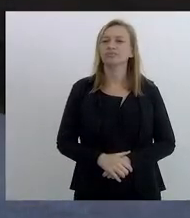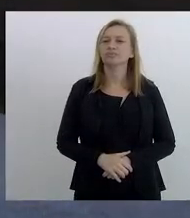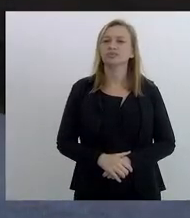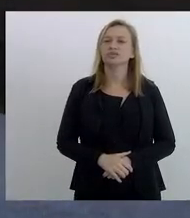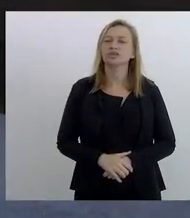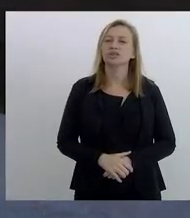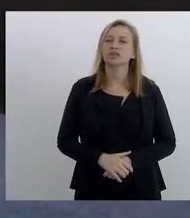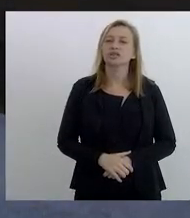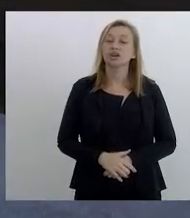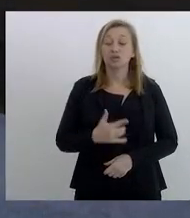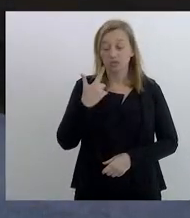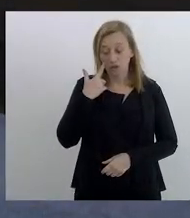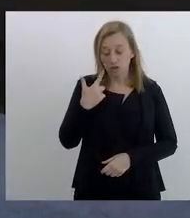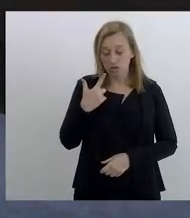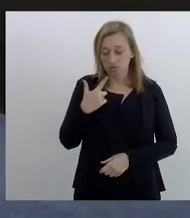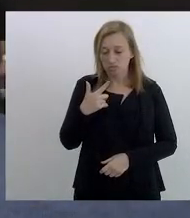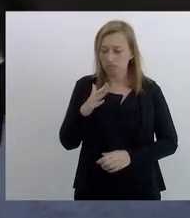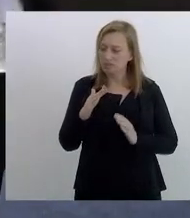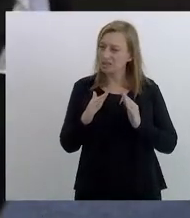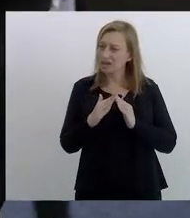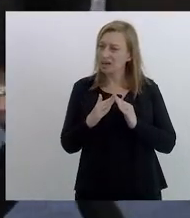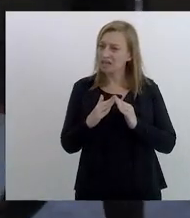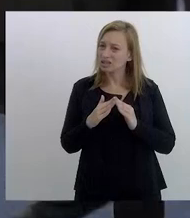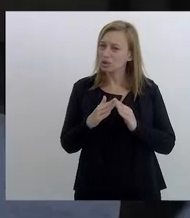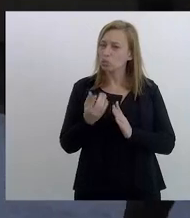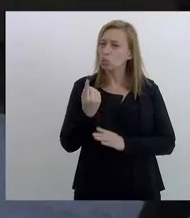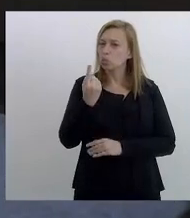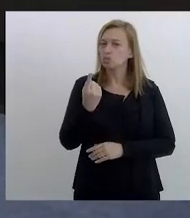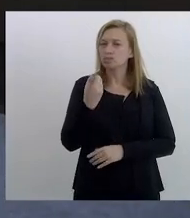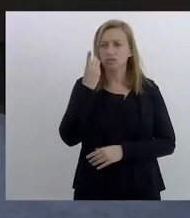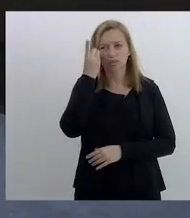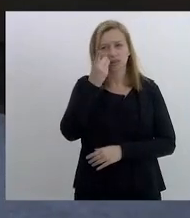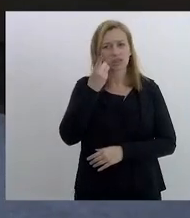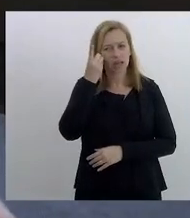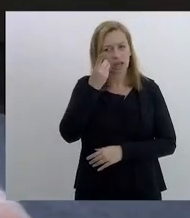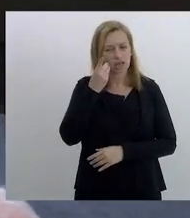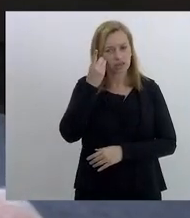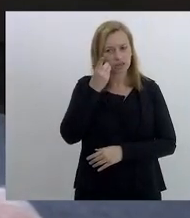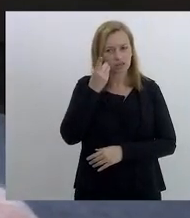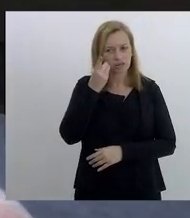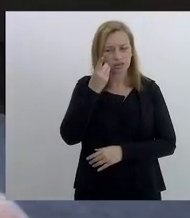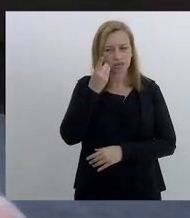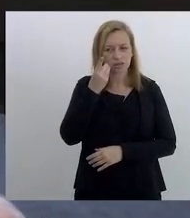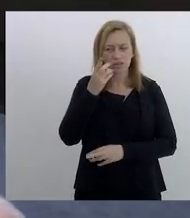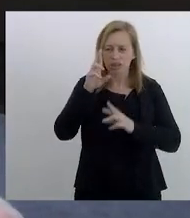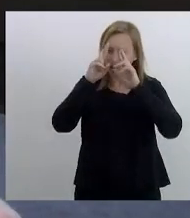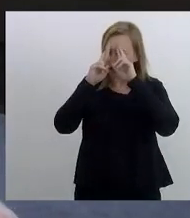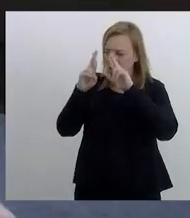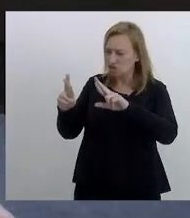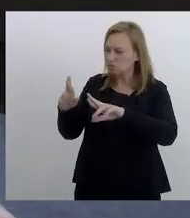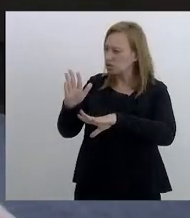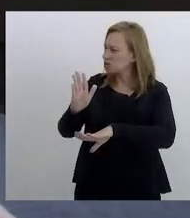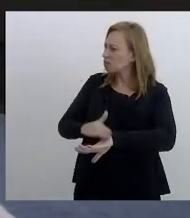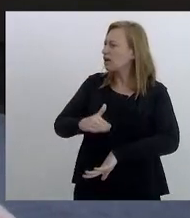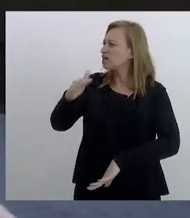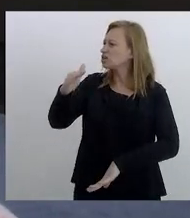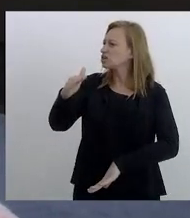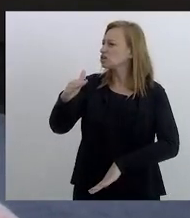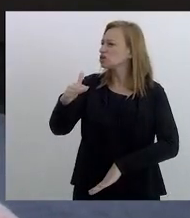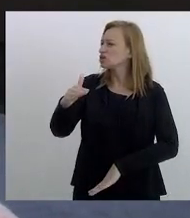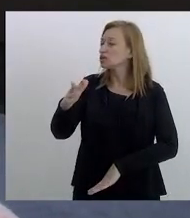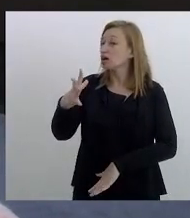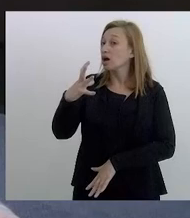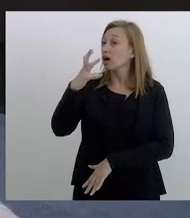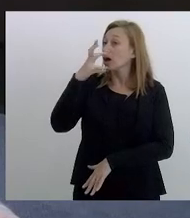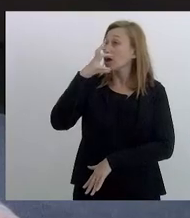creio que não há nesta casa um parlamentar que lhe respeite mais, que lhe